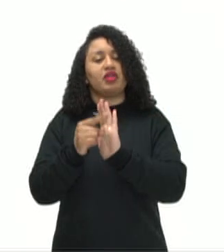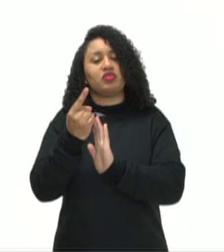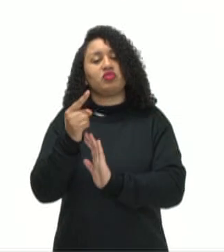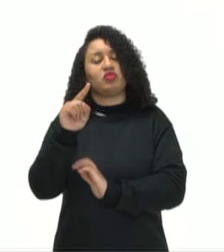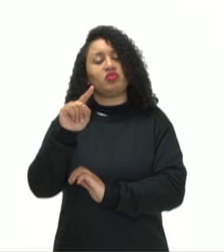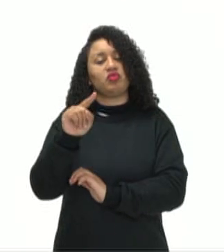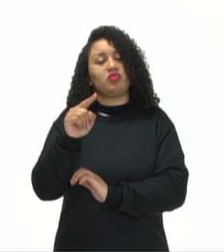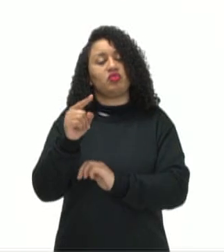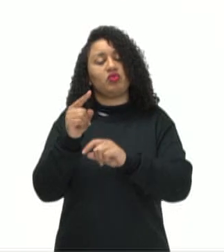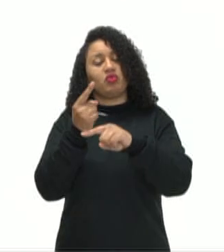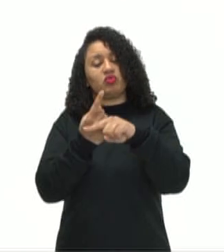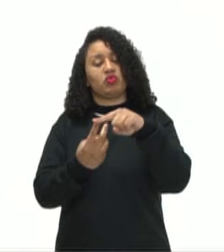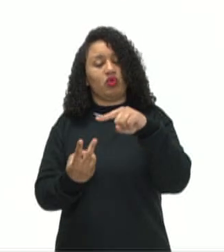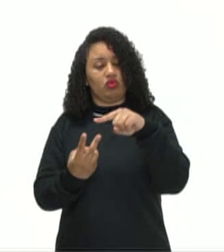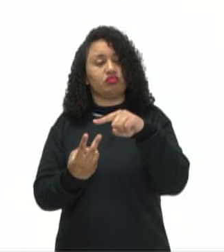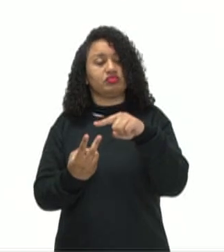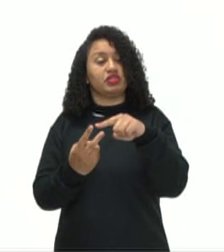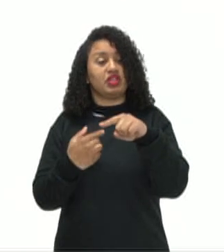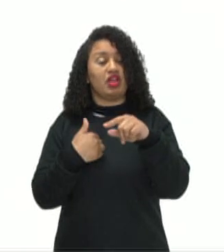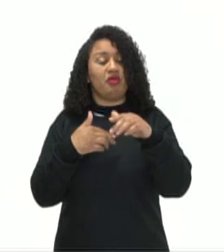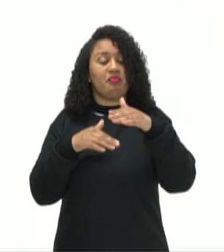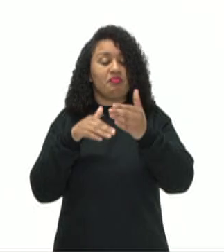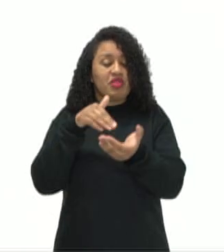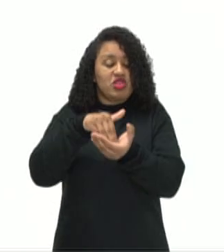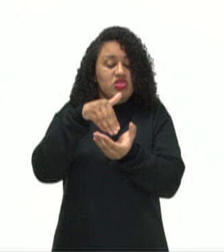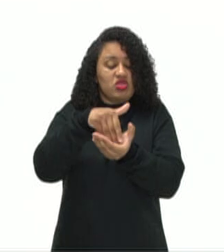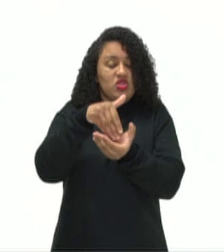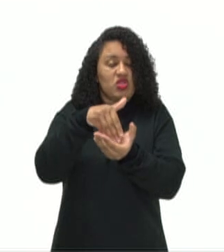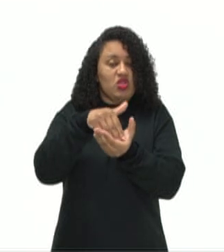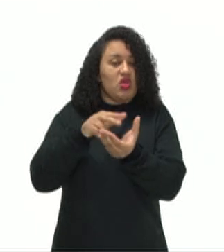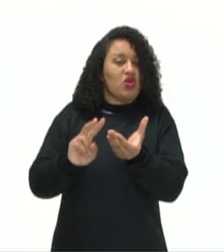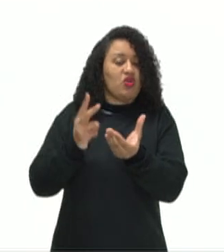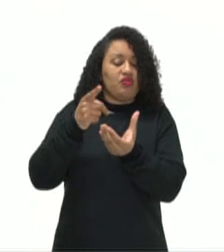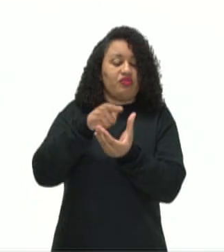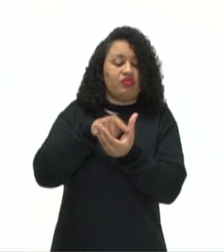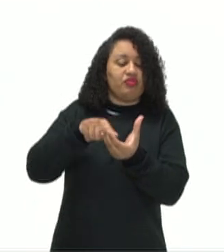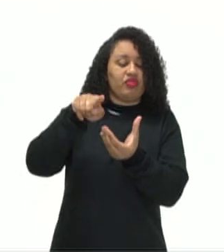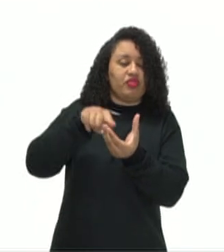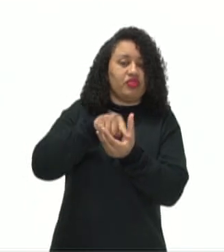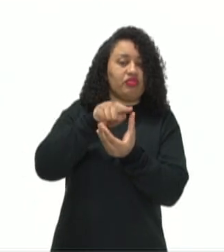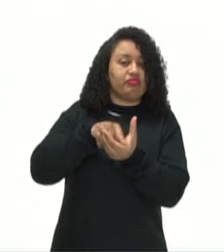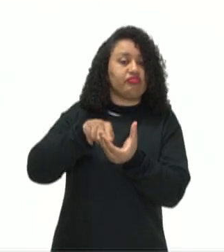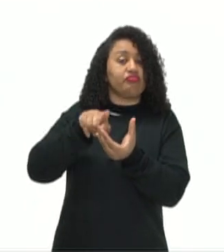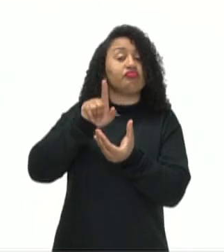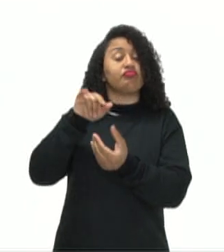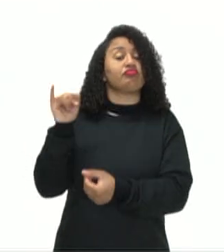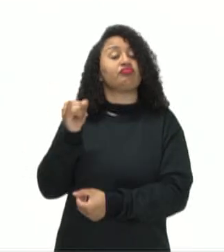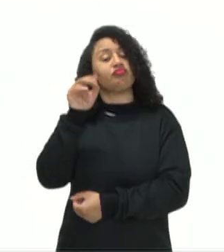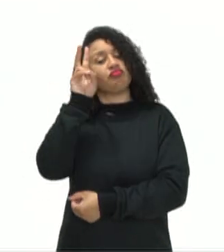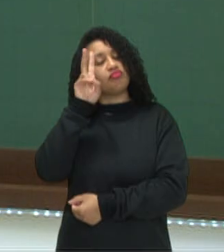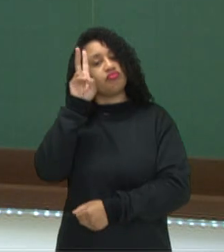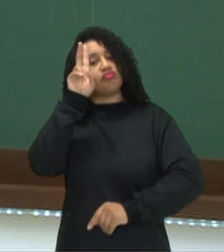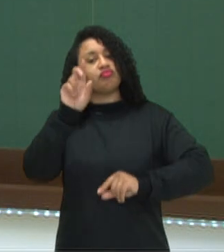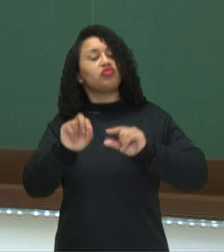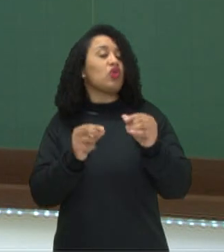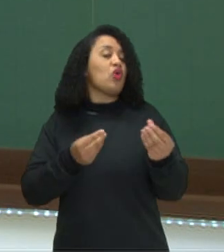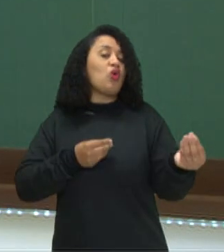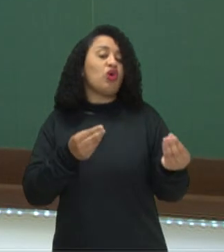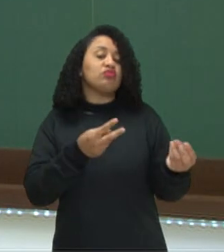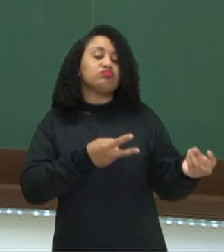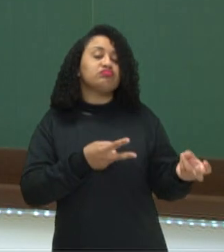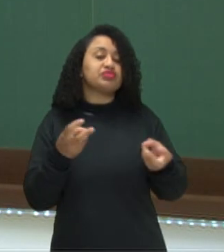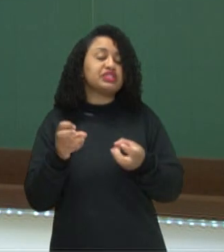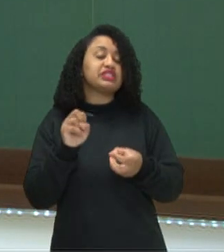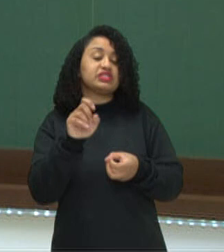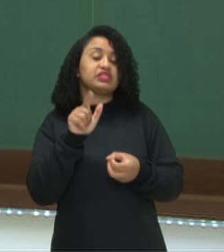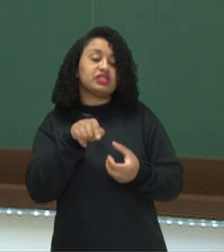sobre 2, e é o menor valor que essa parábola atinge. Então, o importante lembrar é como identificar